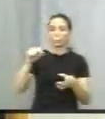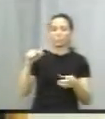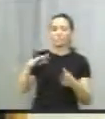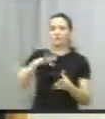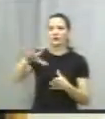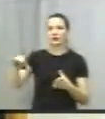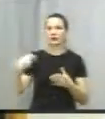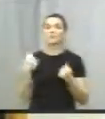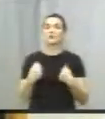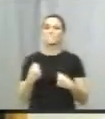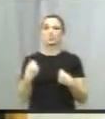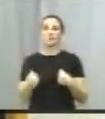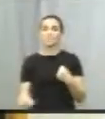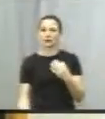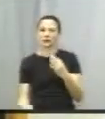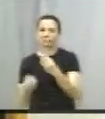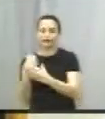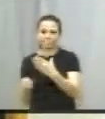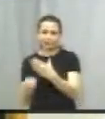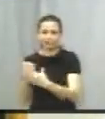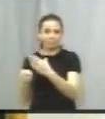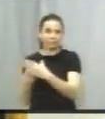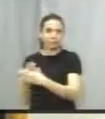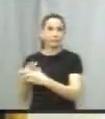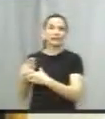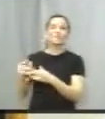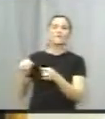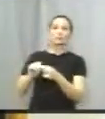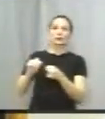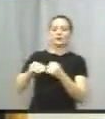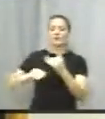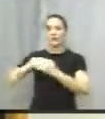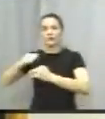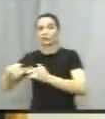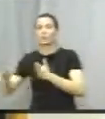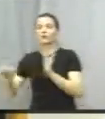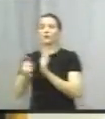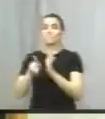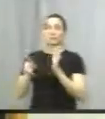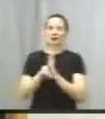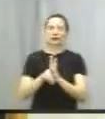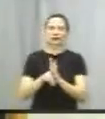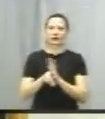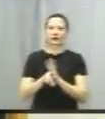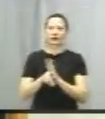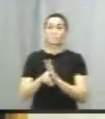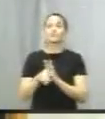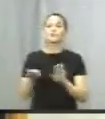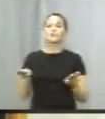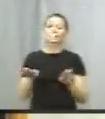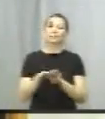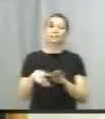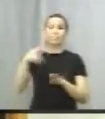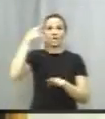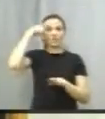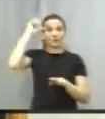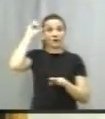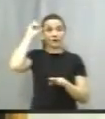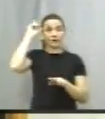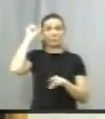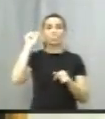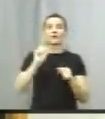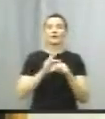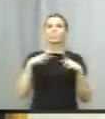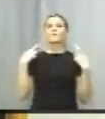mais precisa dessa recuperação para que a gente possa desenvolver esse projeto. Também, ontem, eu fiz